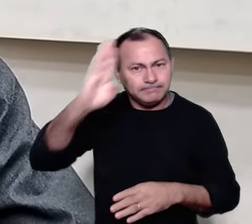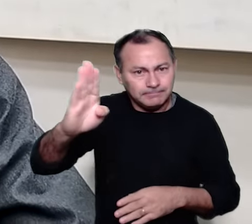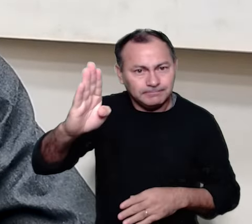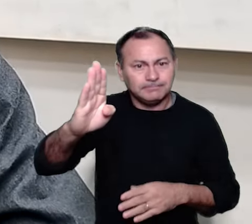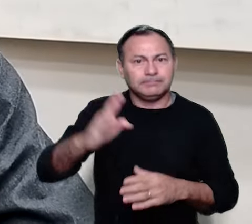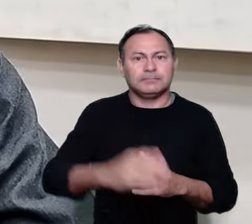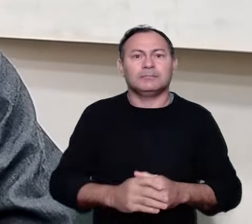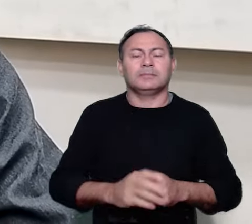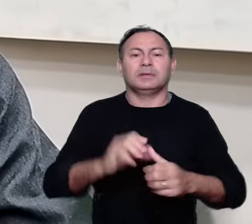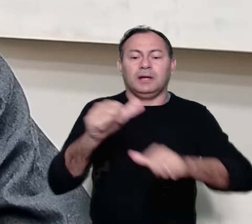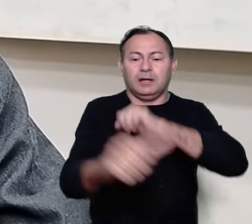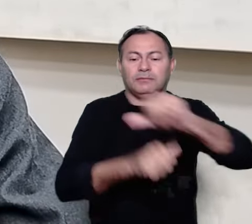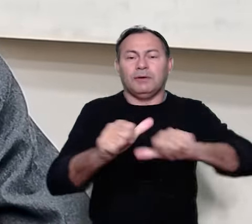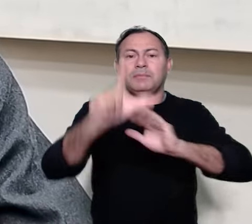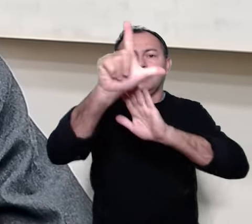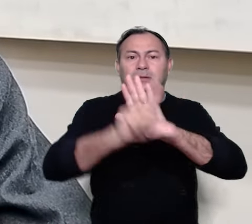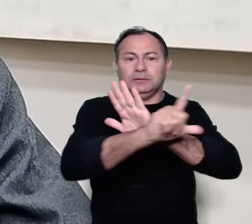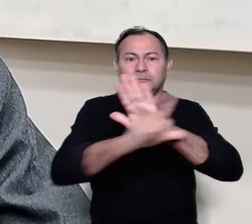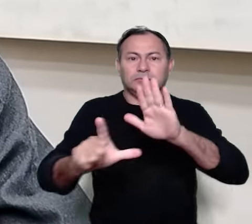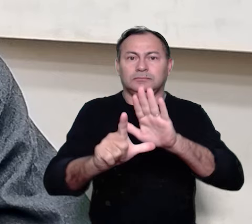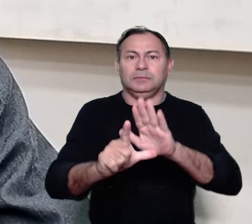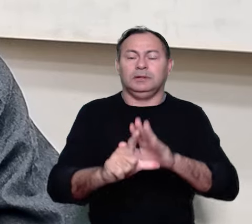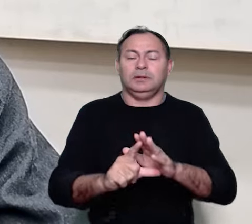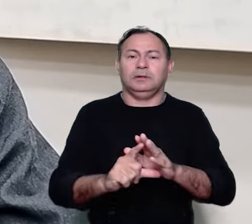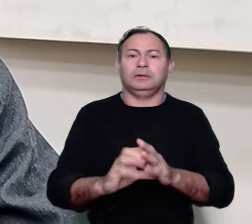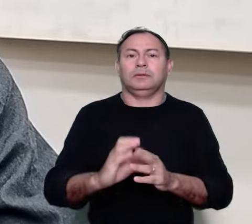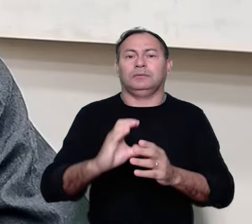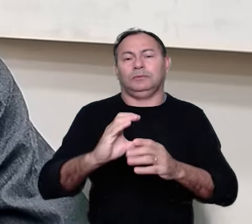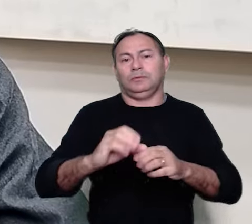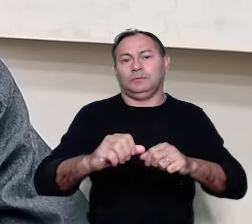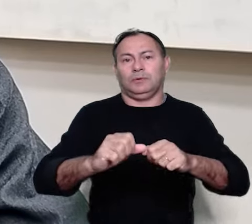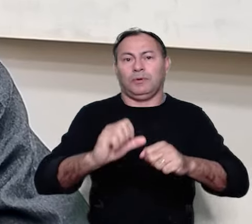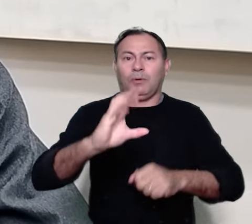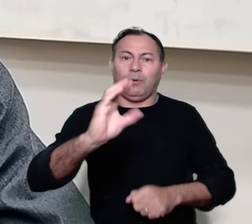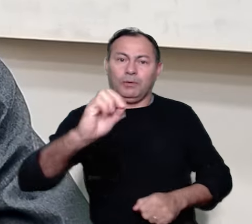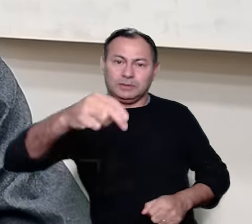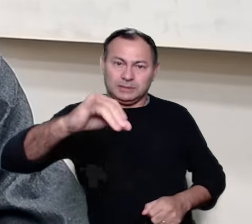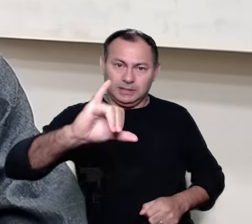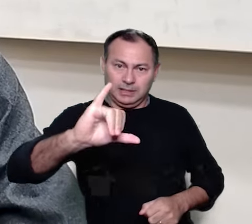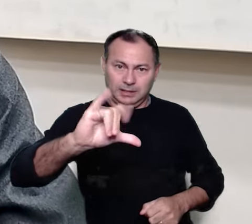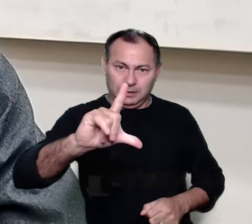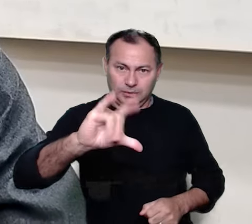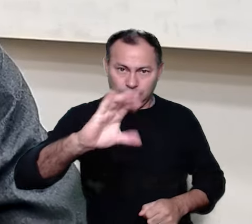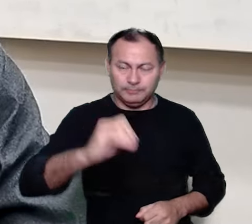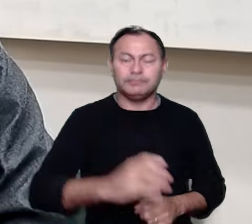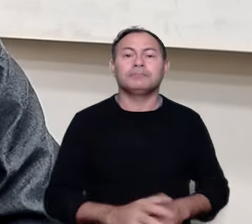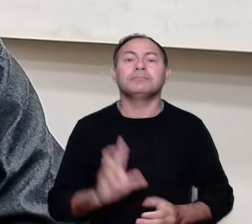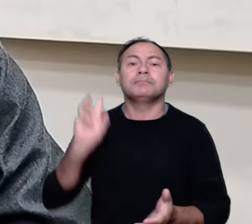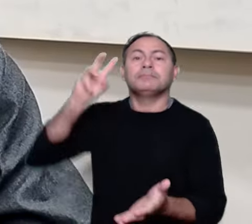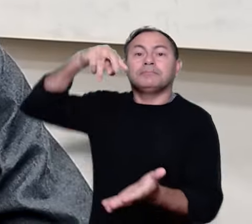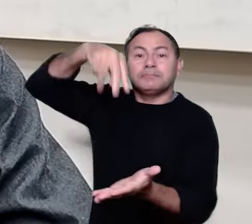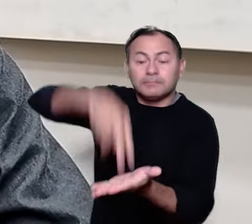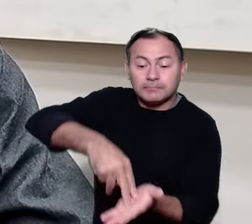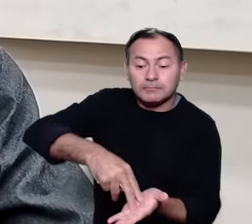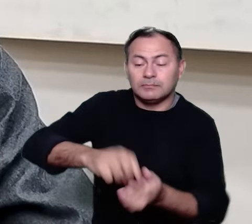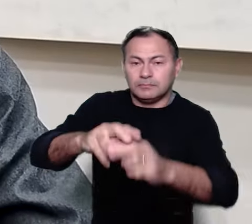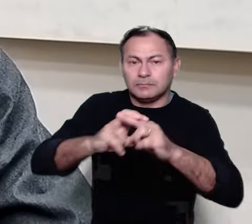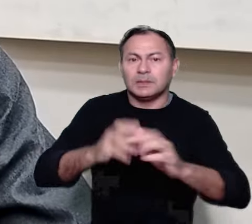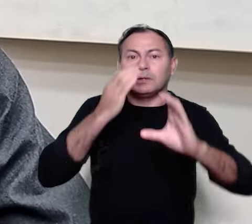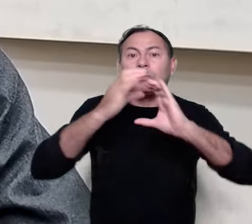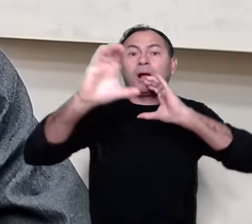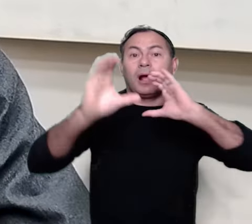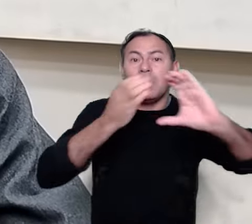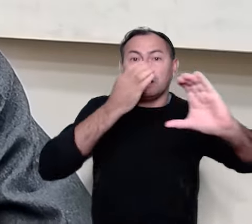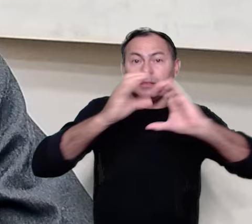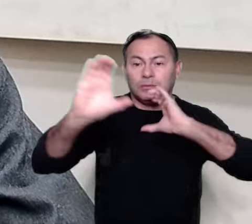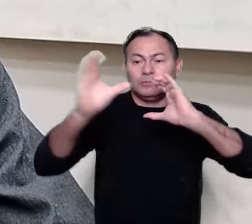centrais da reforma litúrgica conciliar. E a participação que se dá por